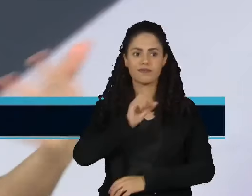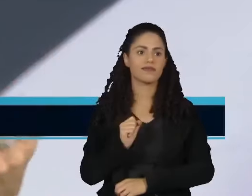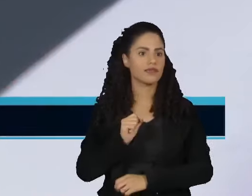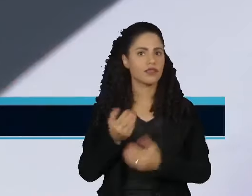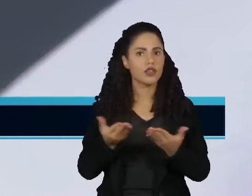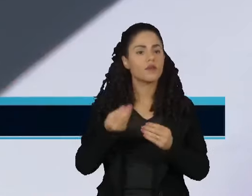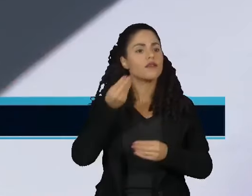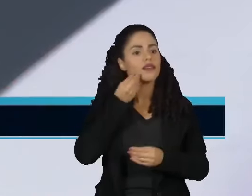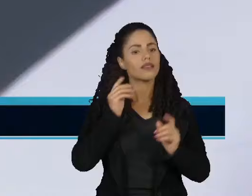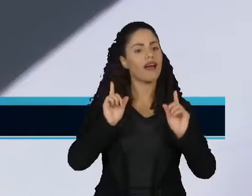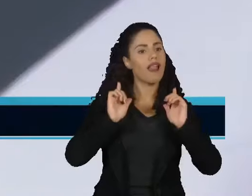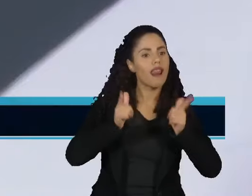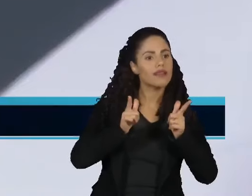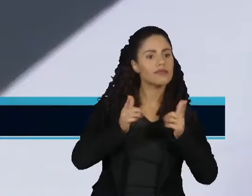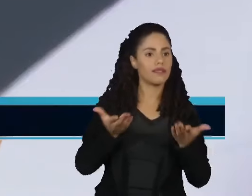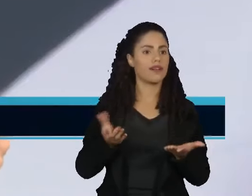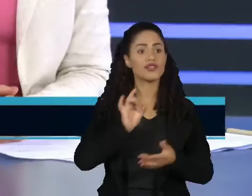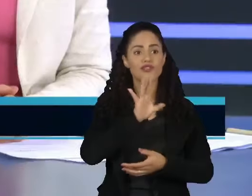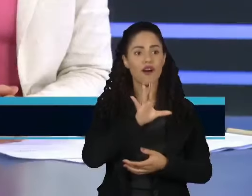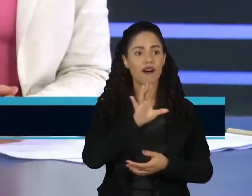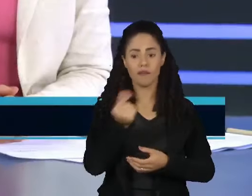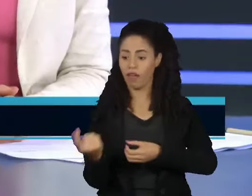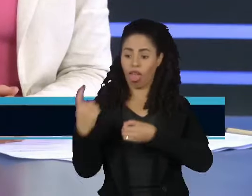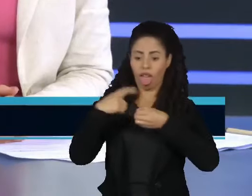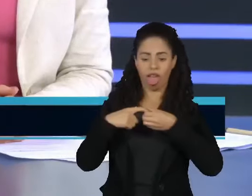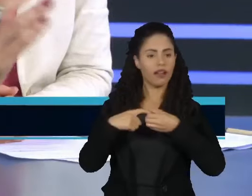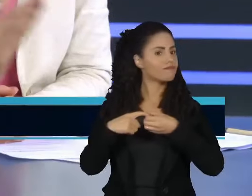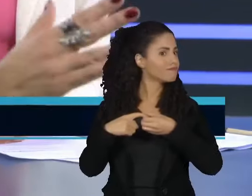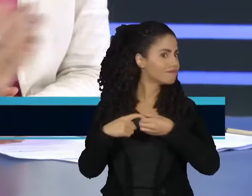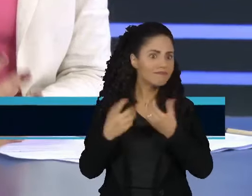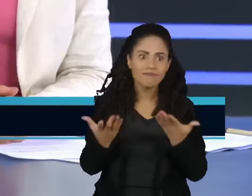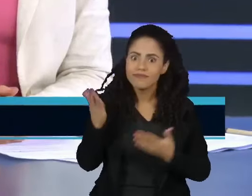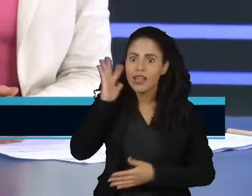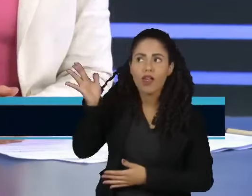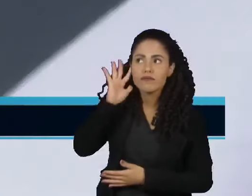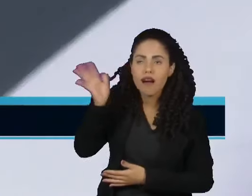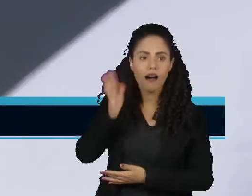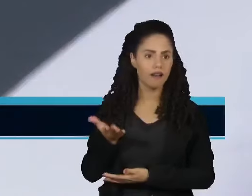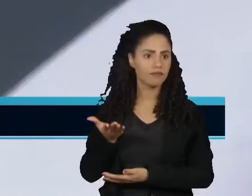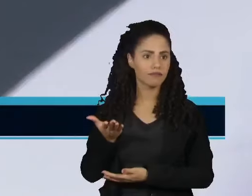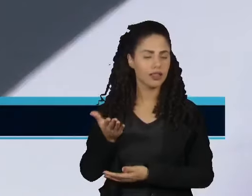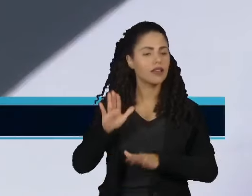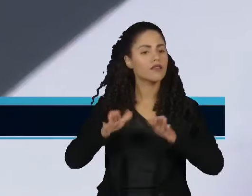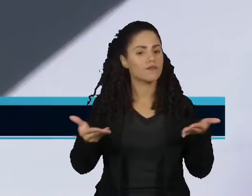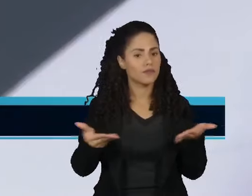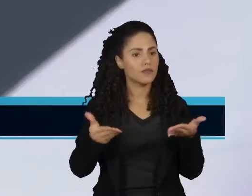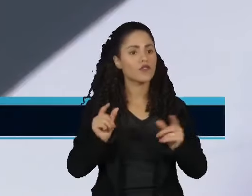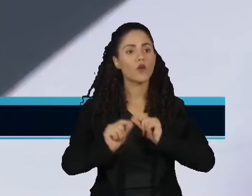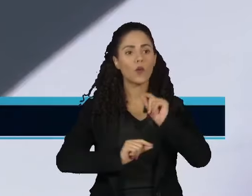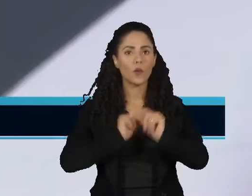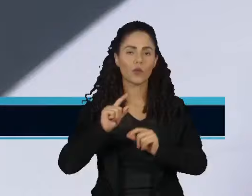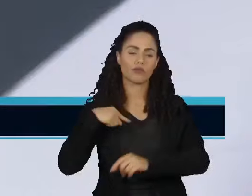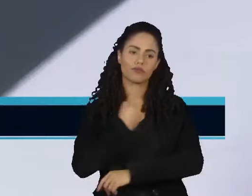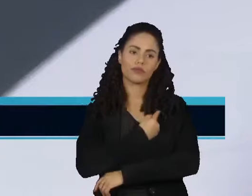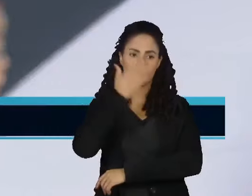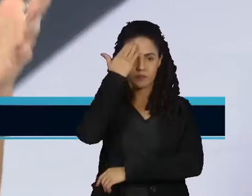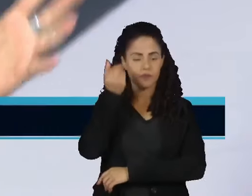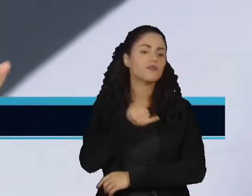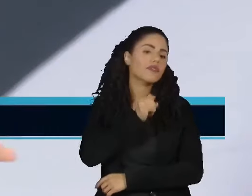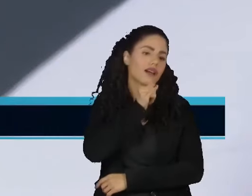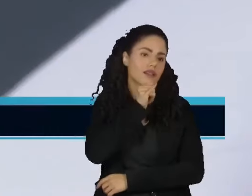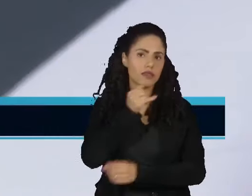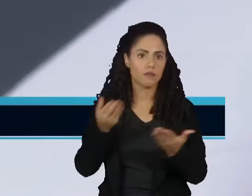mais em busca de retorno financeiro. Sim. E é um retorno que tem a ver, né? A reportagem comparou com a possibilidade de ensino.